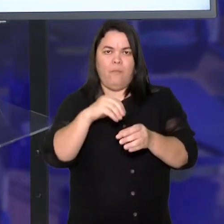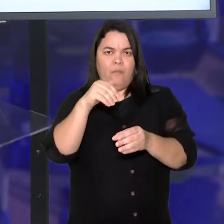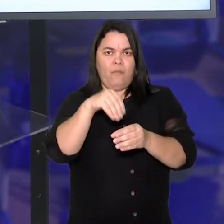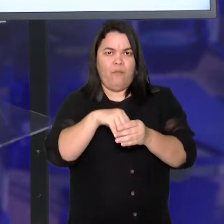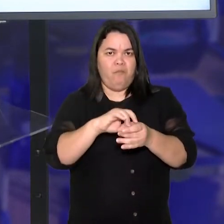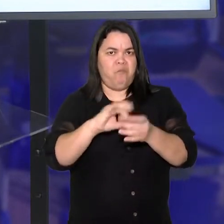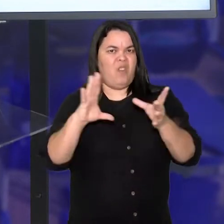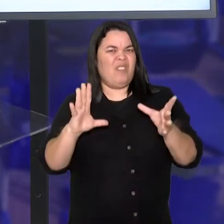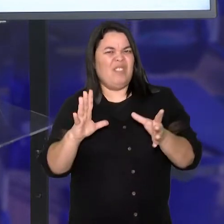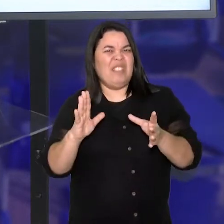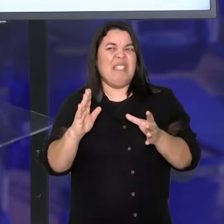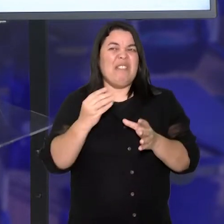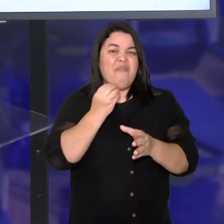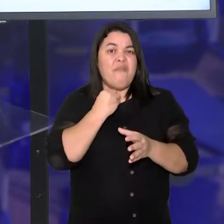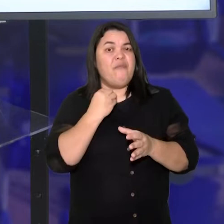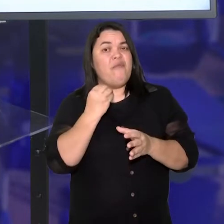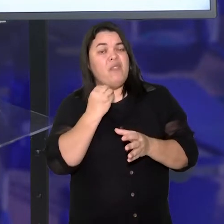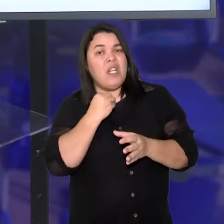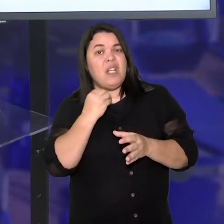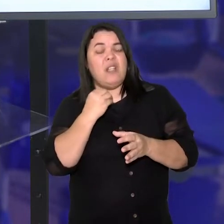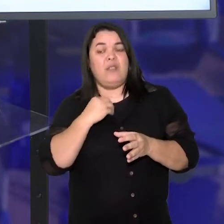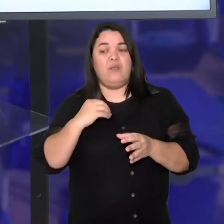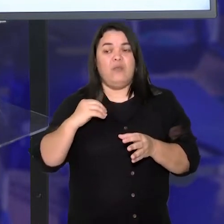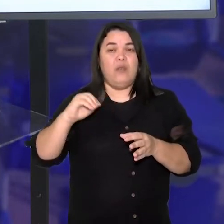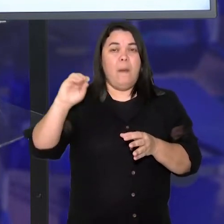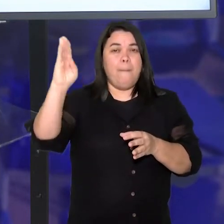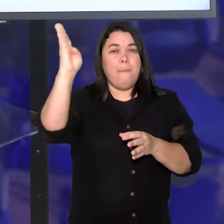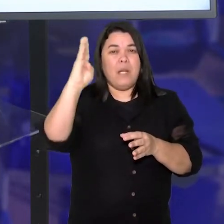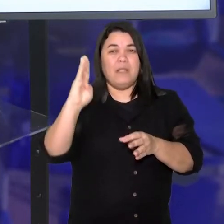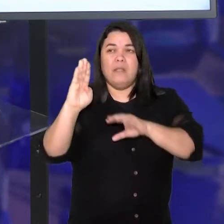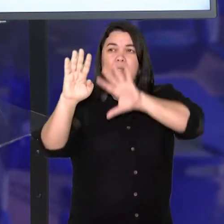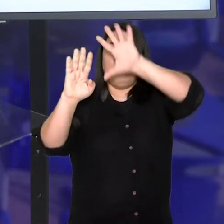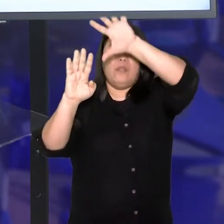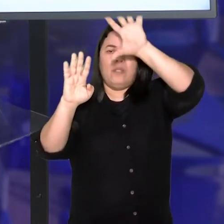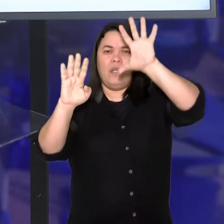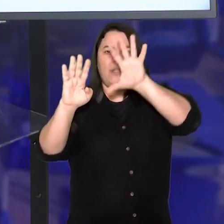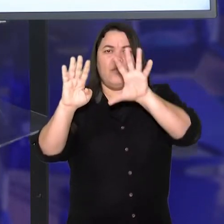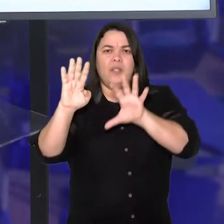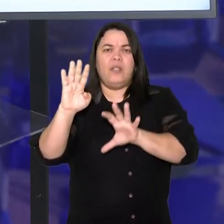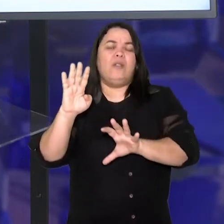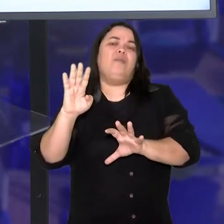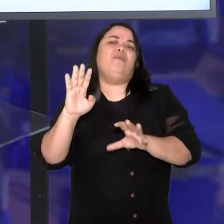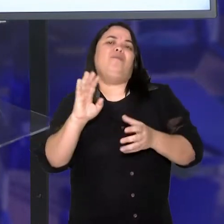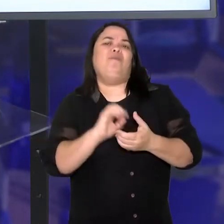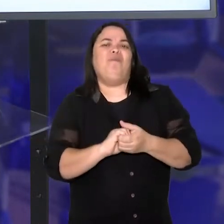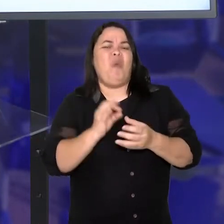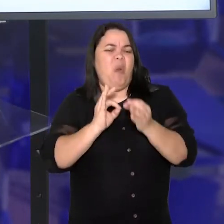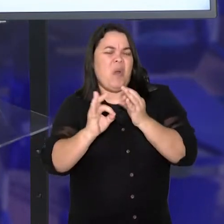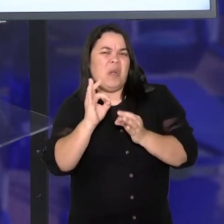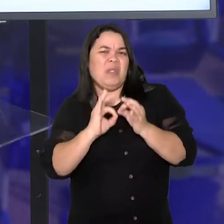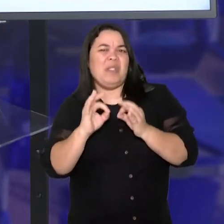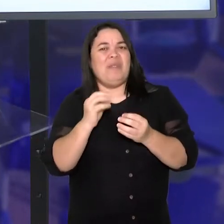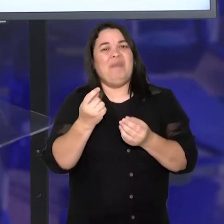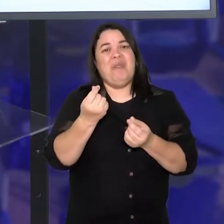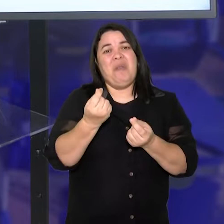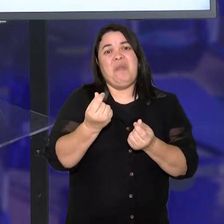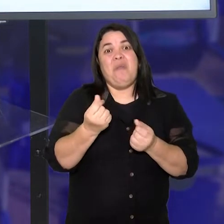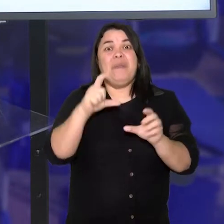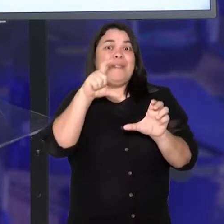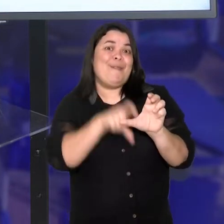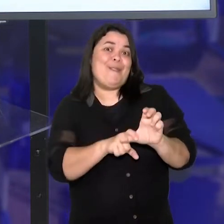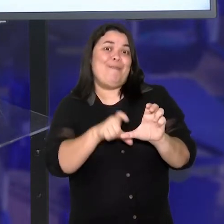democracia frágil, como acontece na América Latina de uma forma geral, né? A forma como se organiza a economia, muito dependente